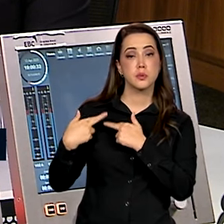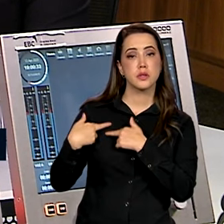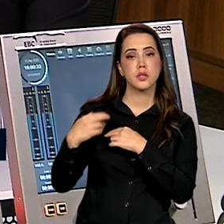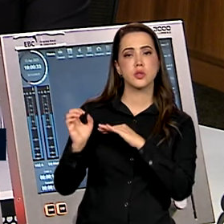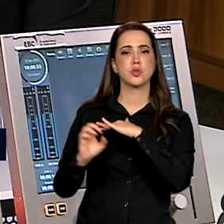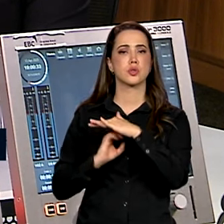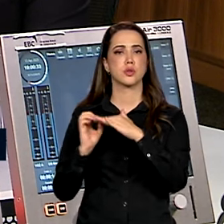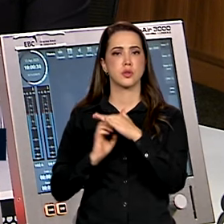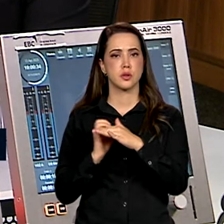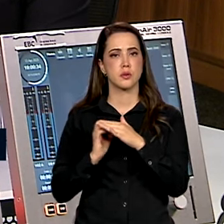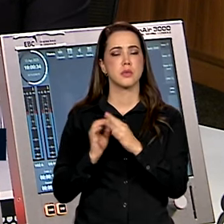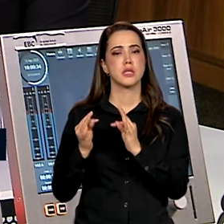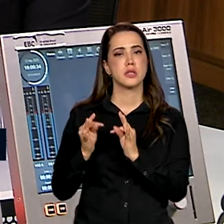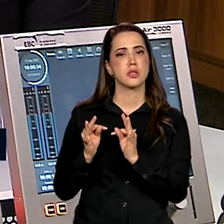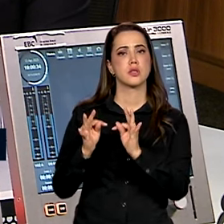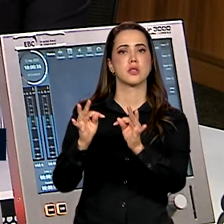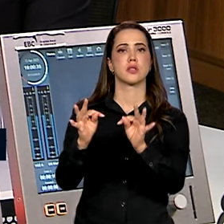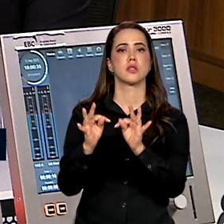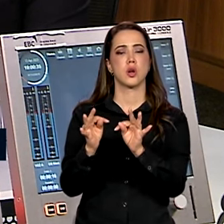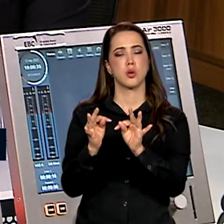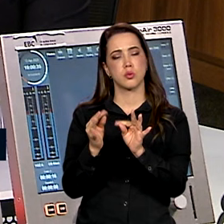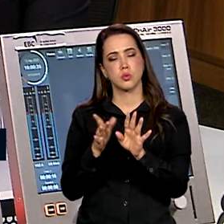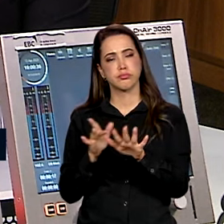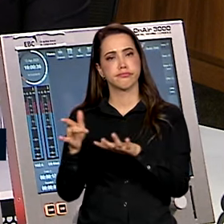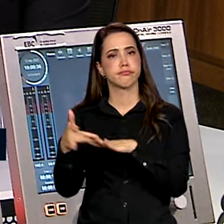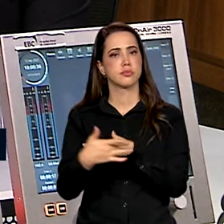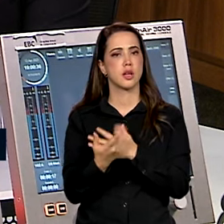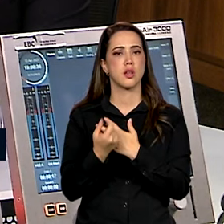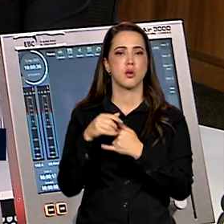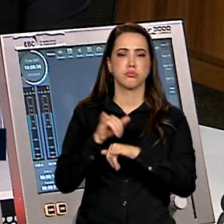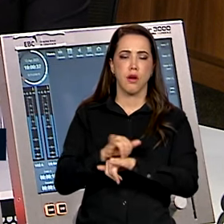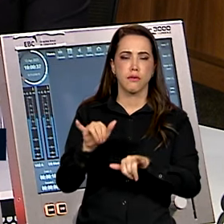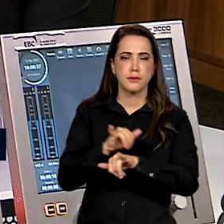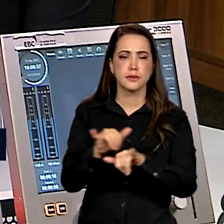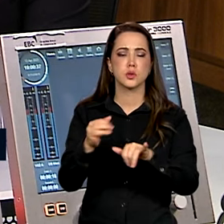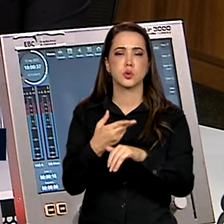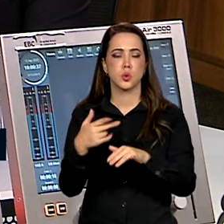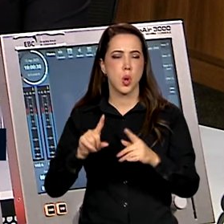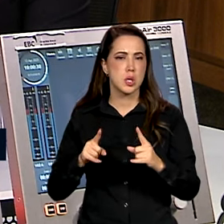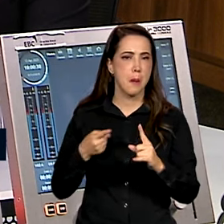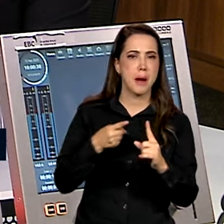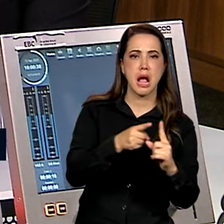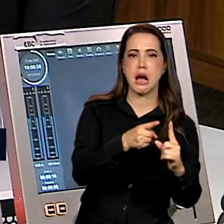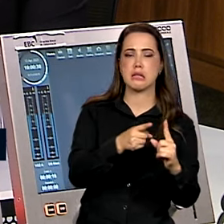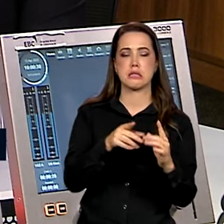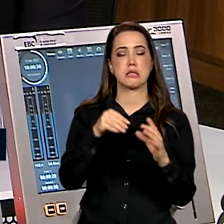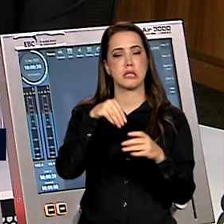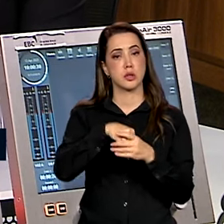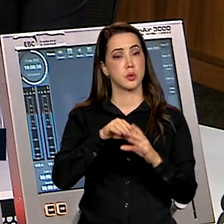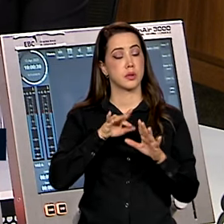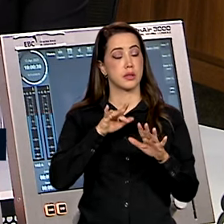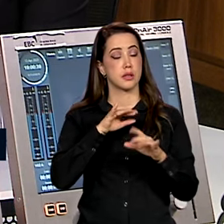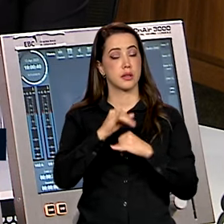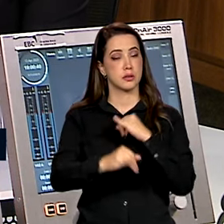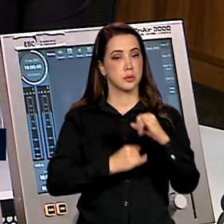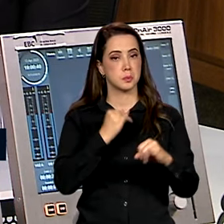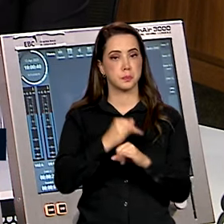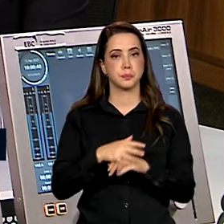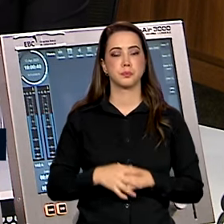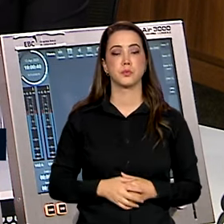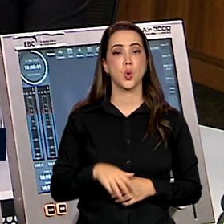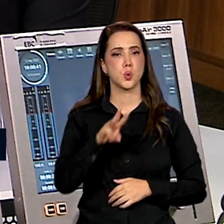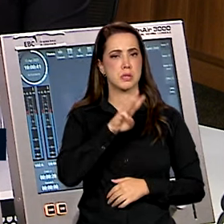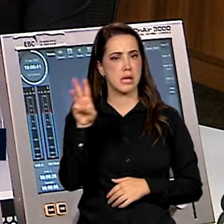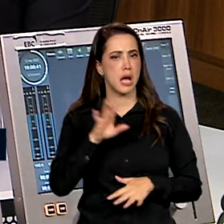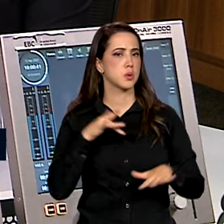de tecnologia na disseminação de ameaças na internet Natália Cosmic as plataformas também devem